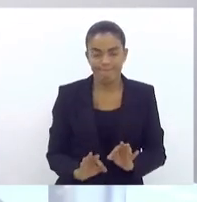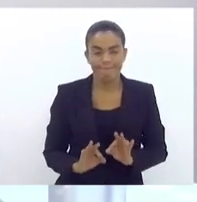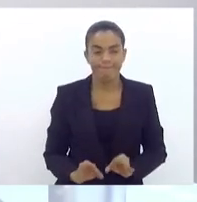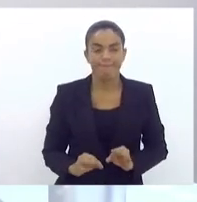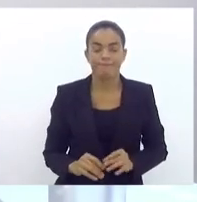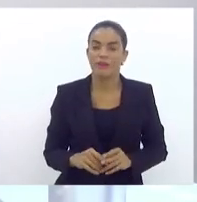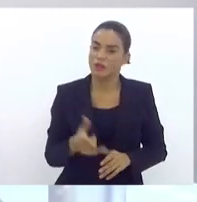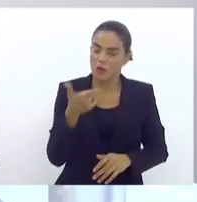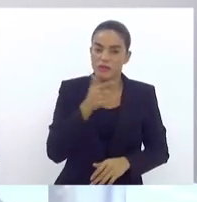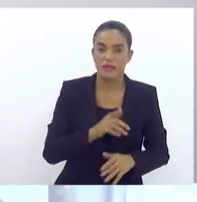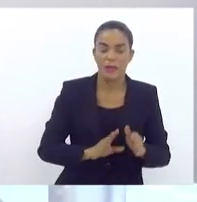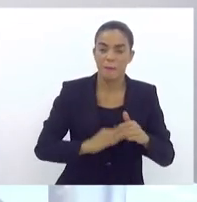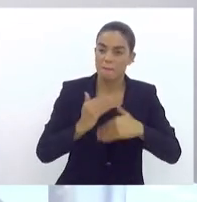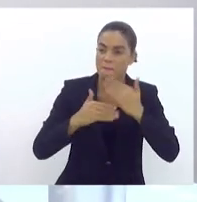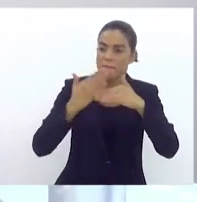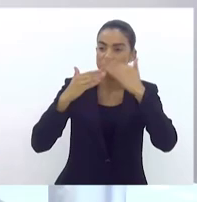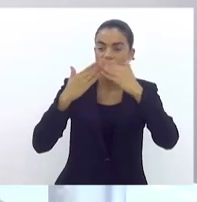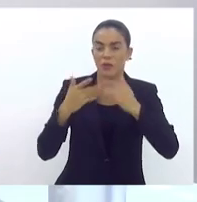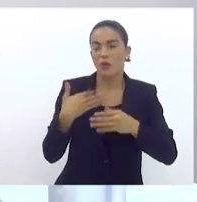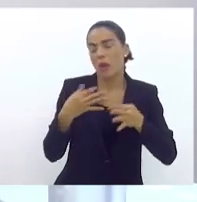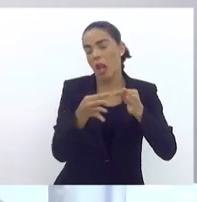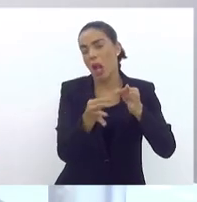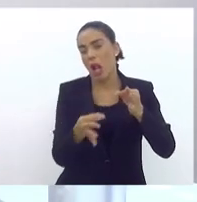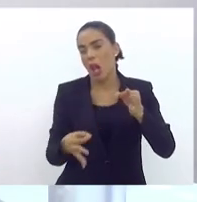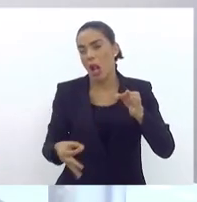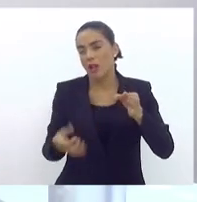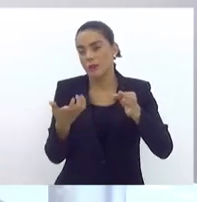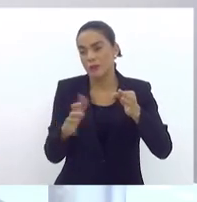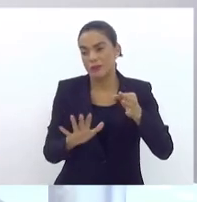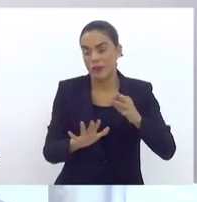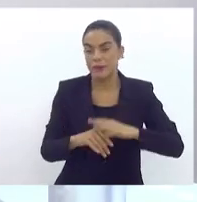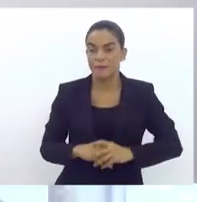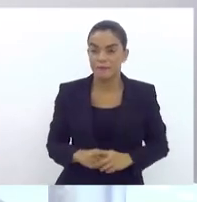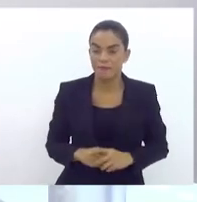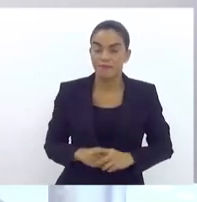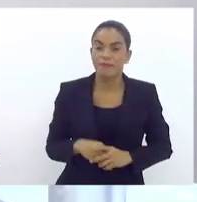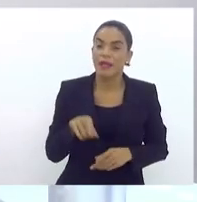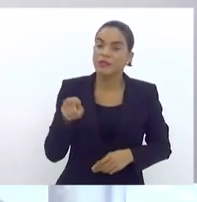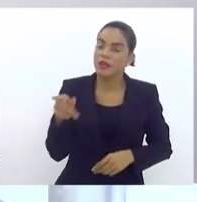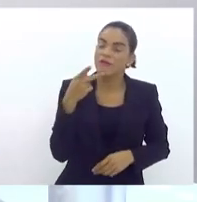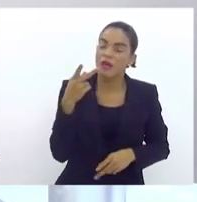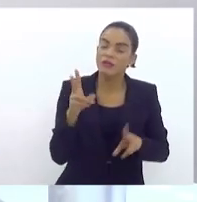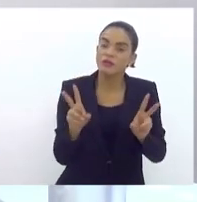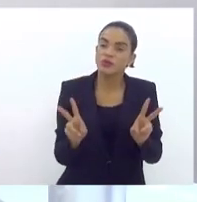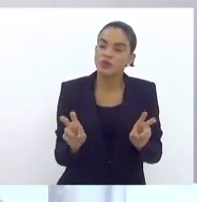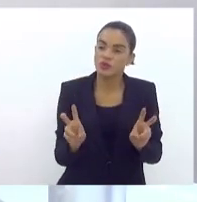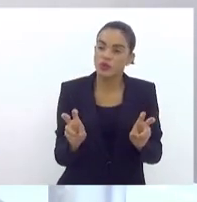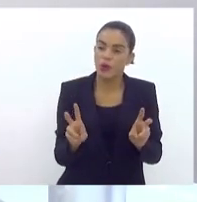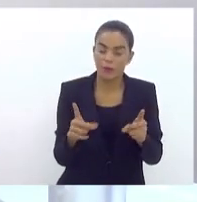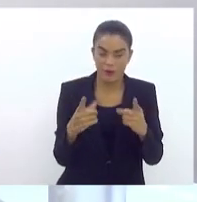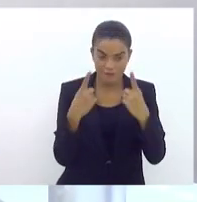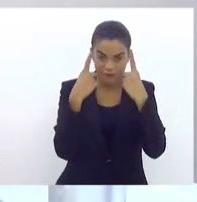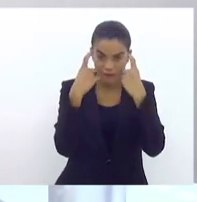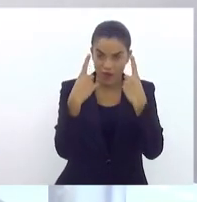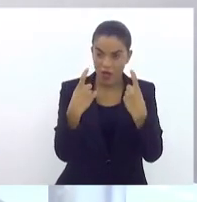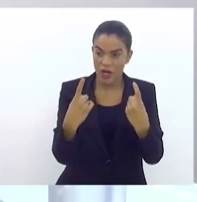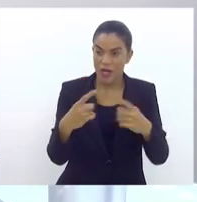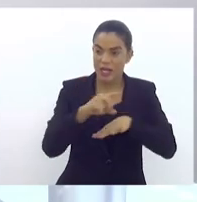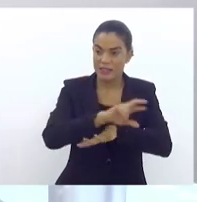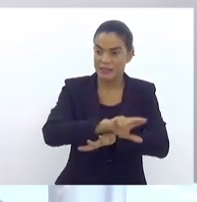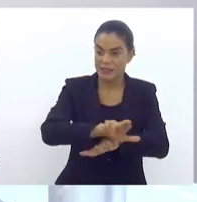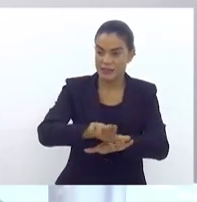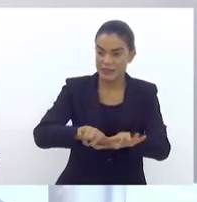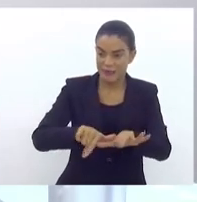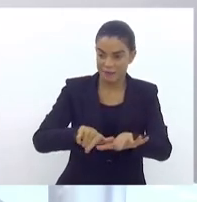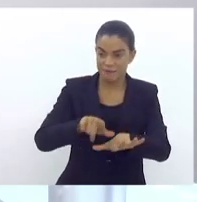um avanço não quero me alongar muito é quando a senhora traz a questão das violências quando